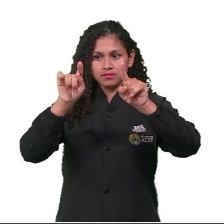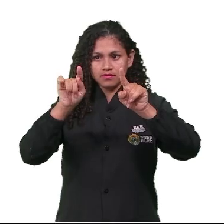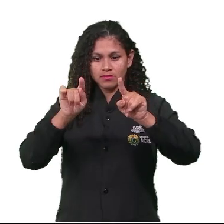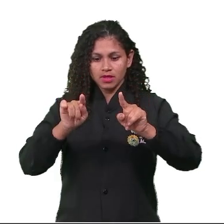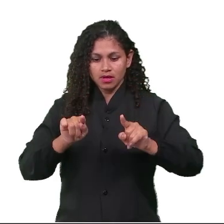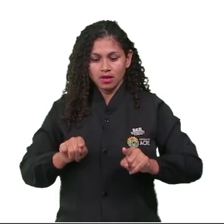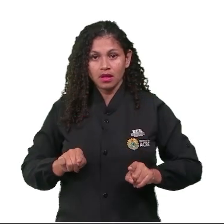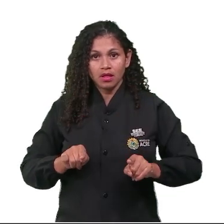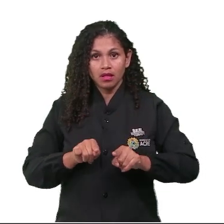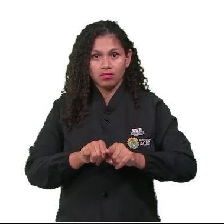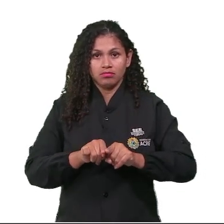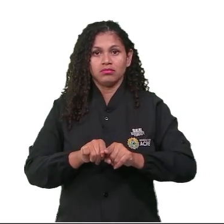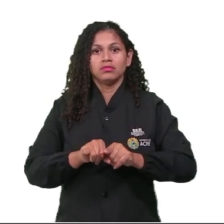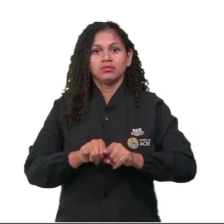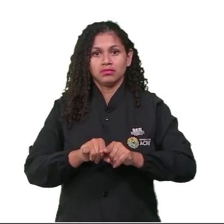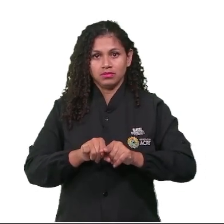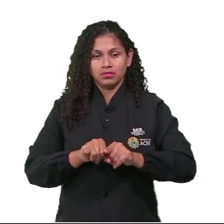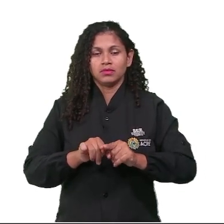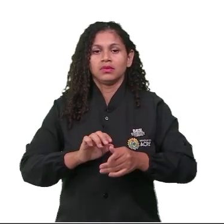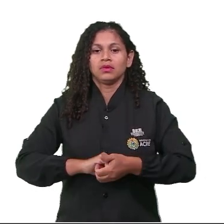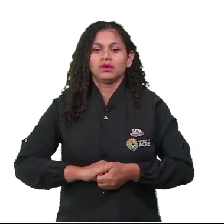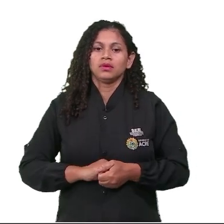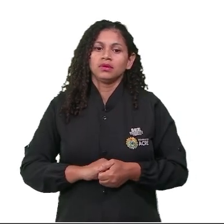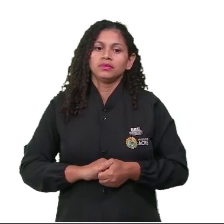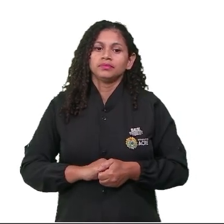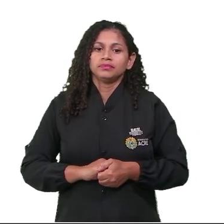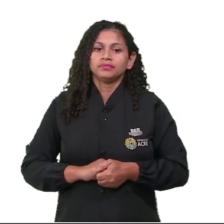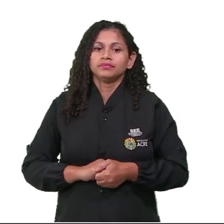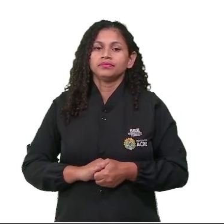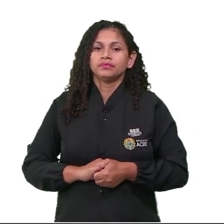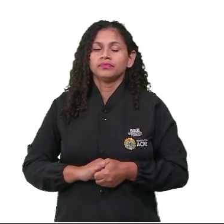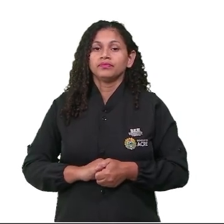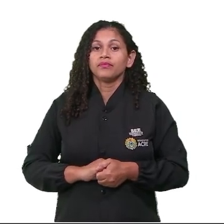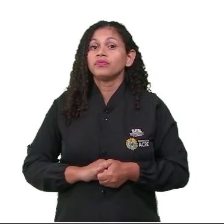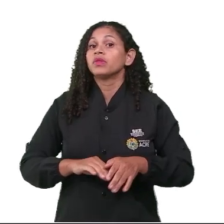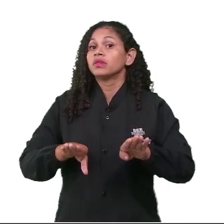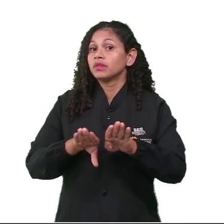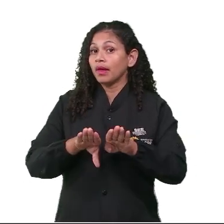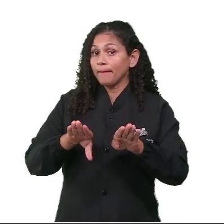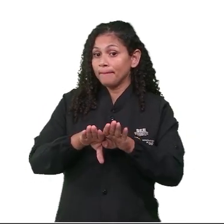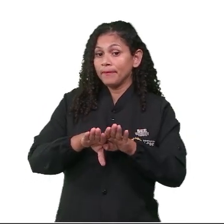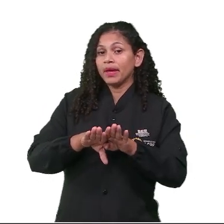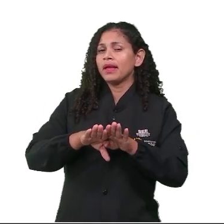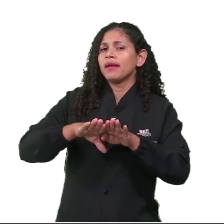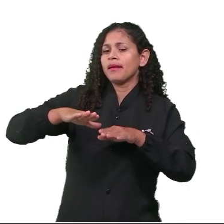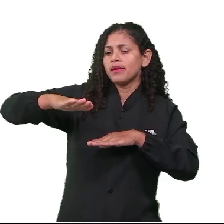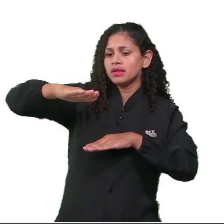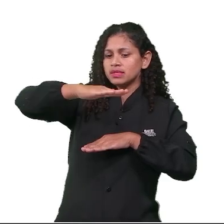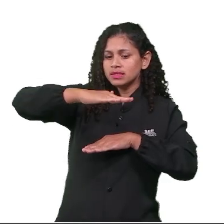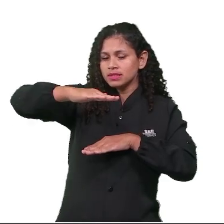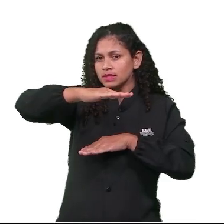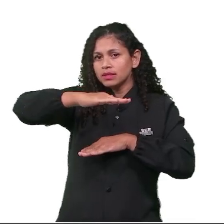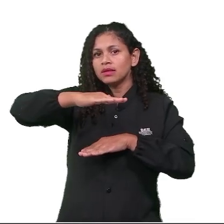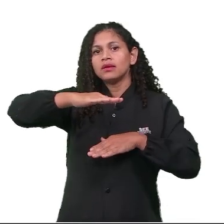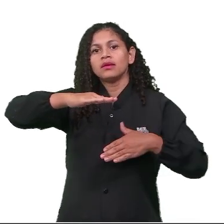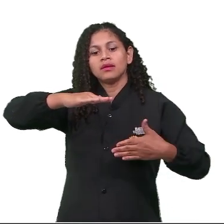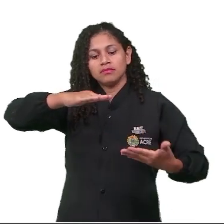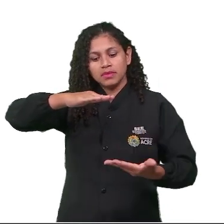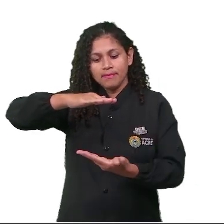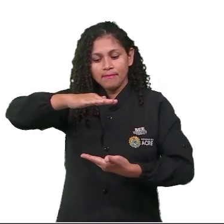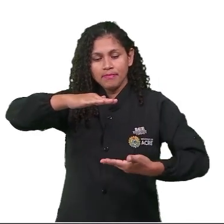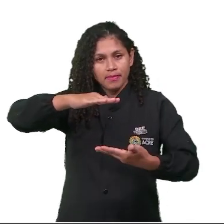Outra coisa que podemos observar é que as bases, né, tanto em cima, por exemplo aqui, ó,